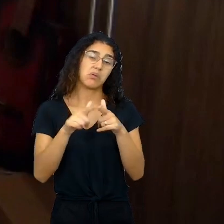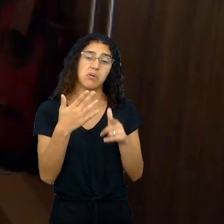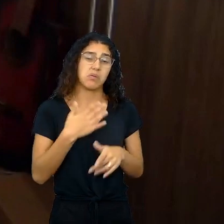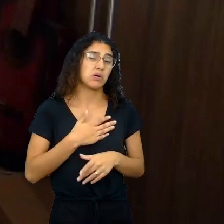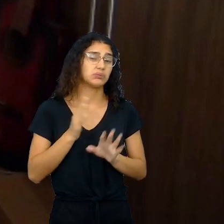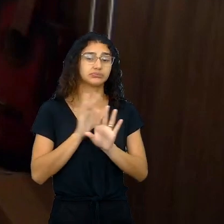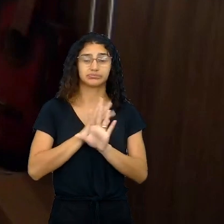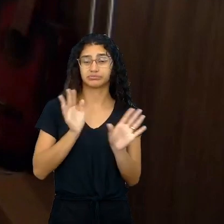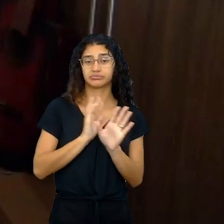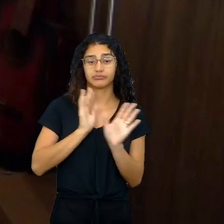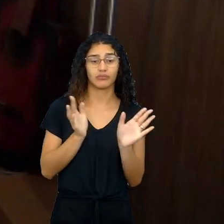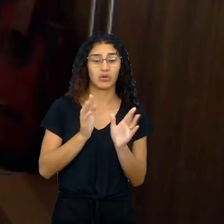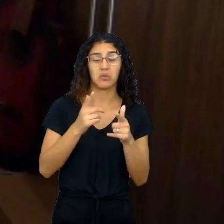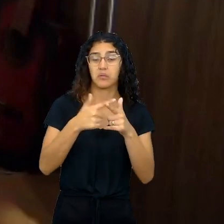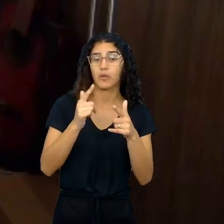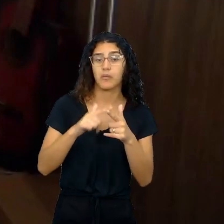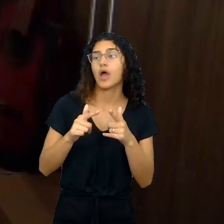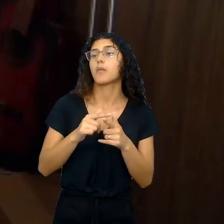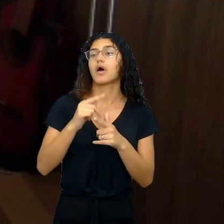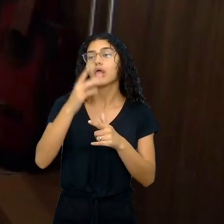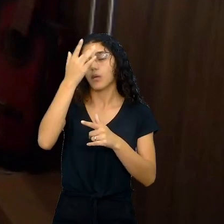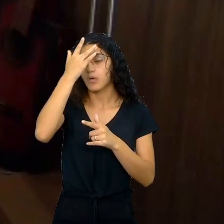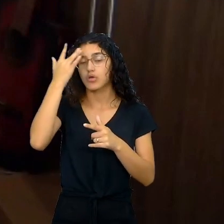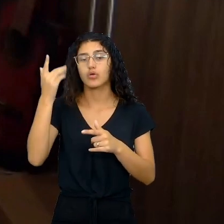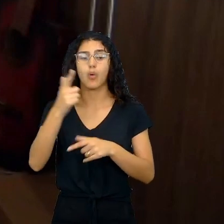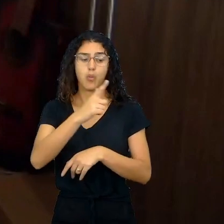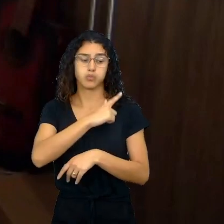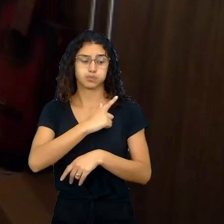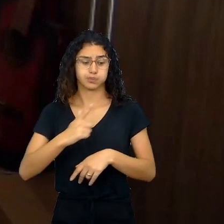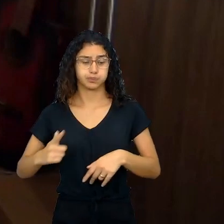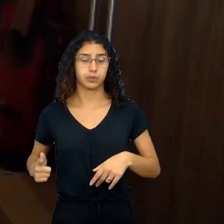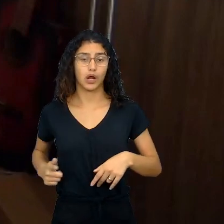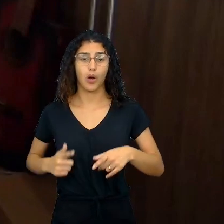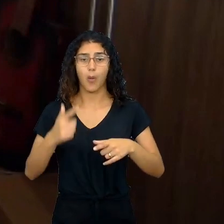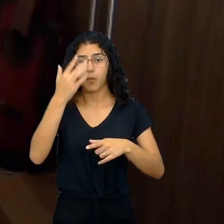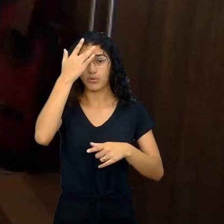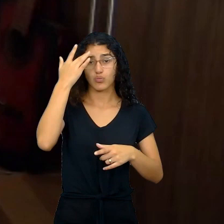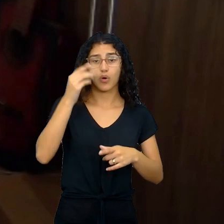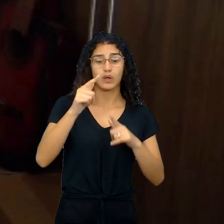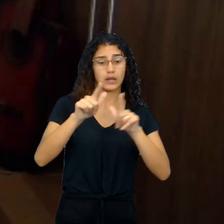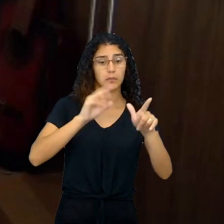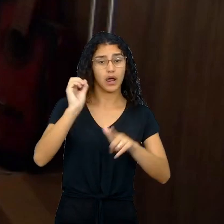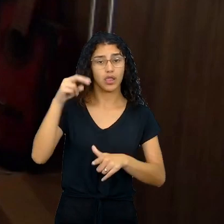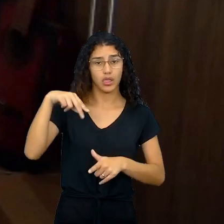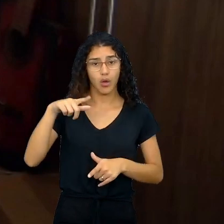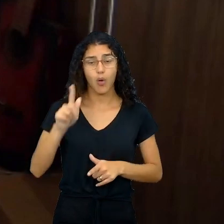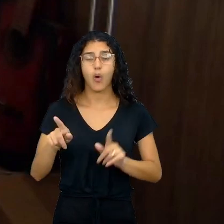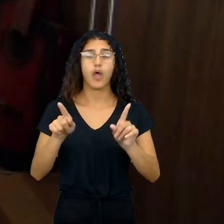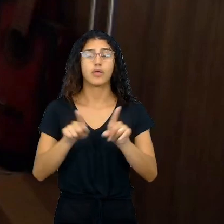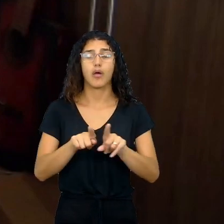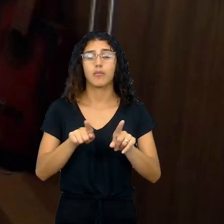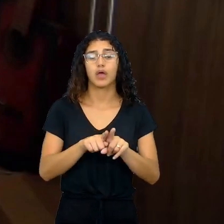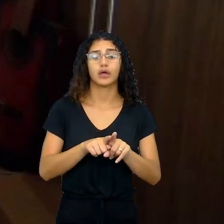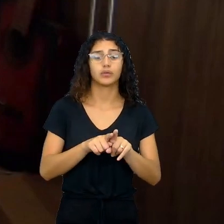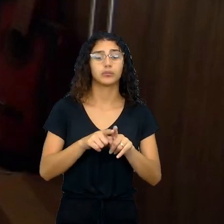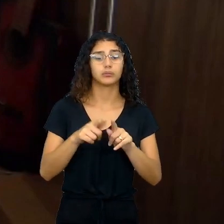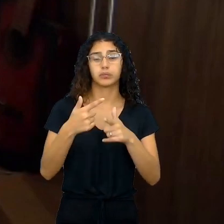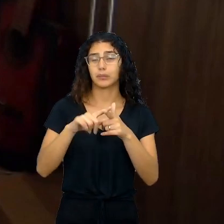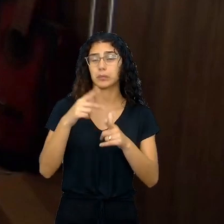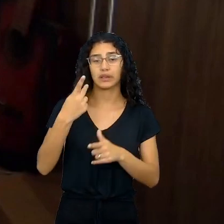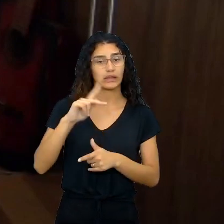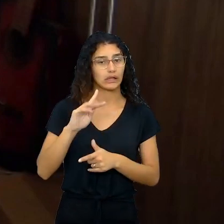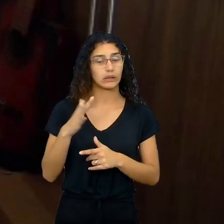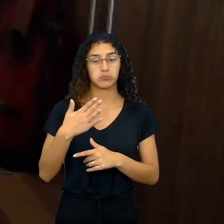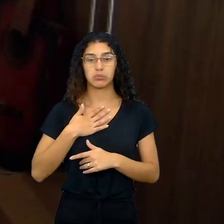né? Isso aí é problema dos governantes, do pessoal aí das ONGs, né? Vamos deixar o pessoal fazer a sua tarefa de casa e